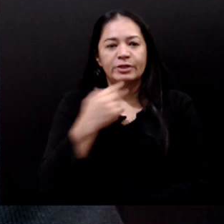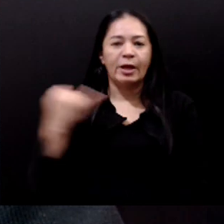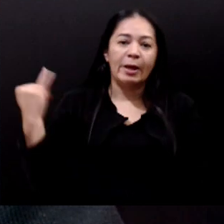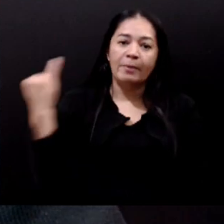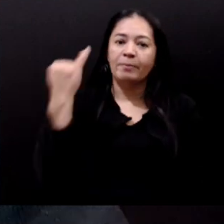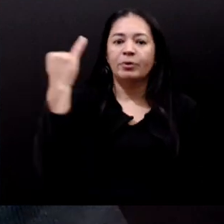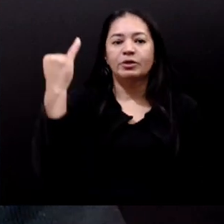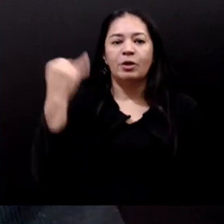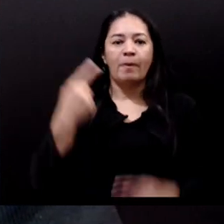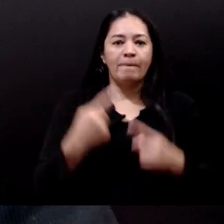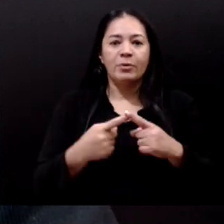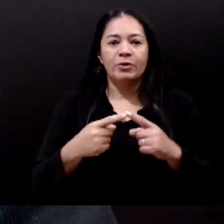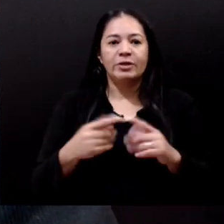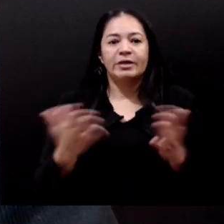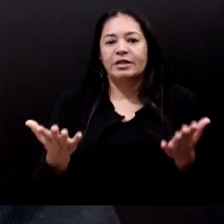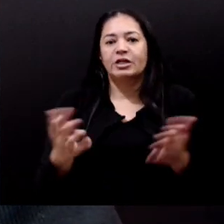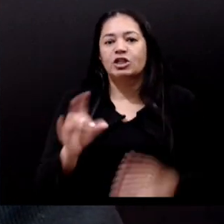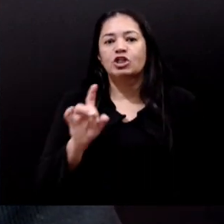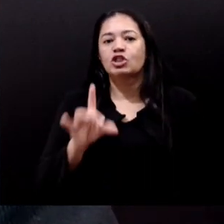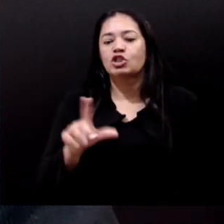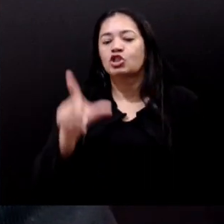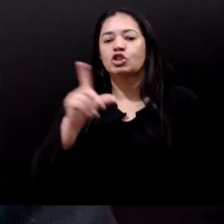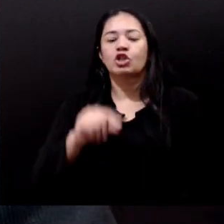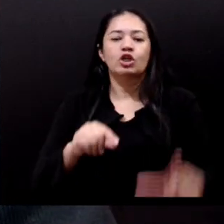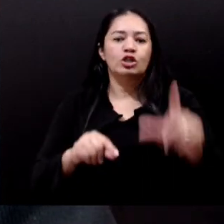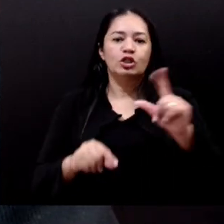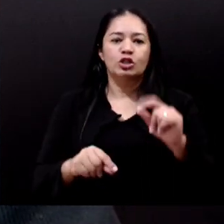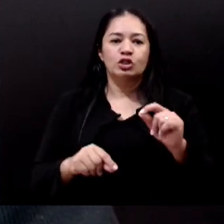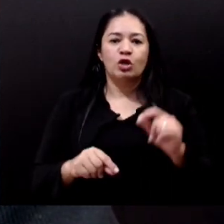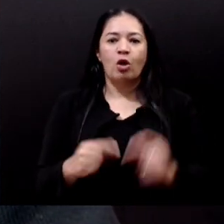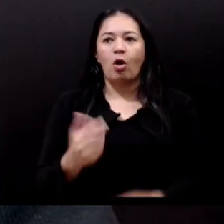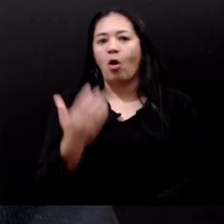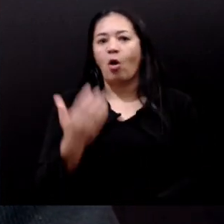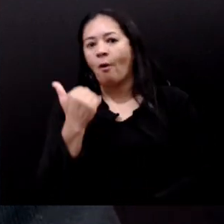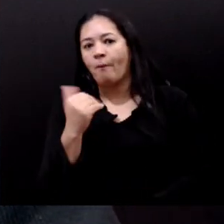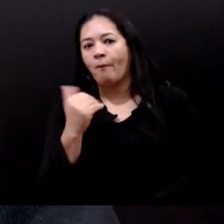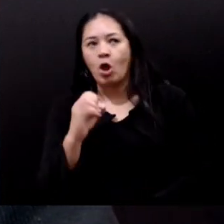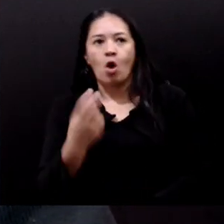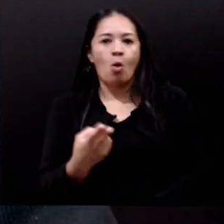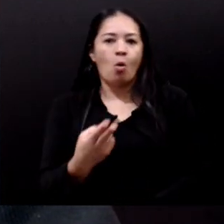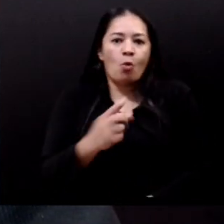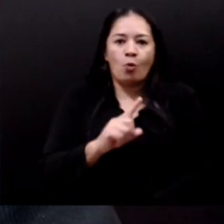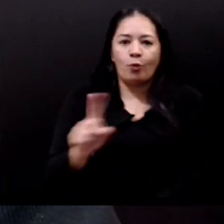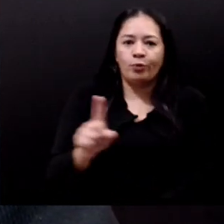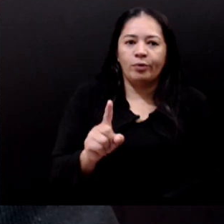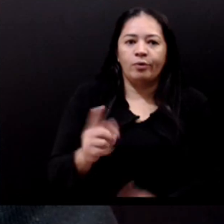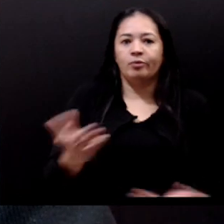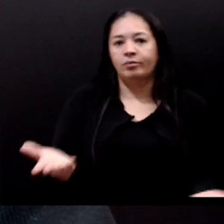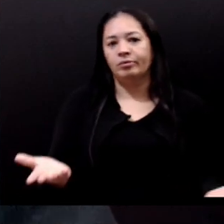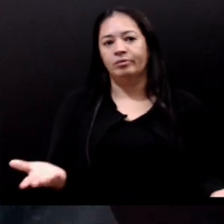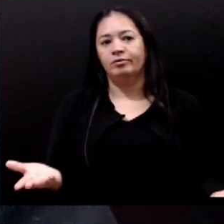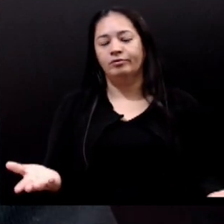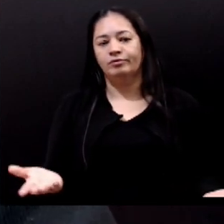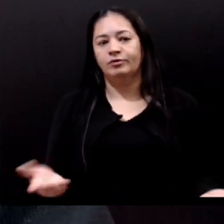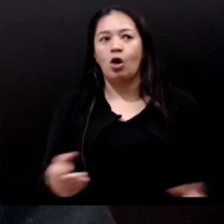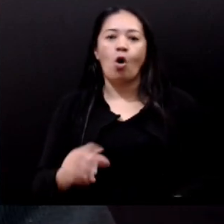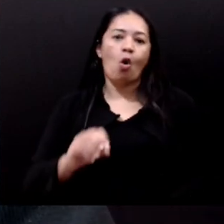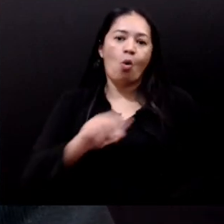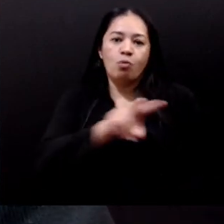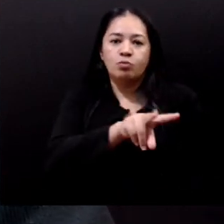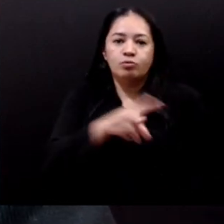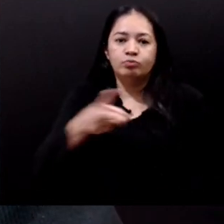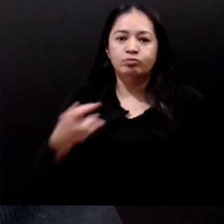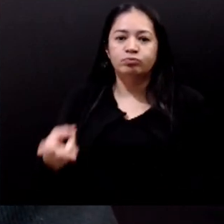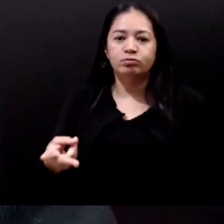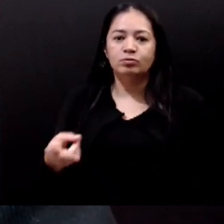simplesmente não tomar decisões, né, de se comer ou não comer algo que te faz mal ou muito pelo contrário. Há casos, né, que nós